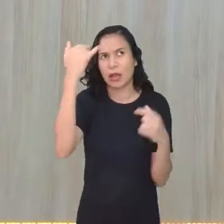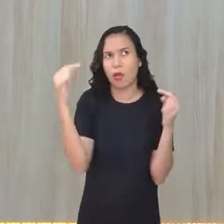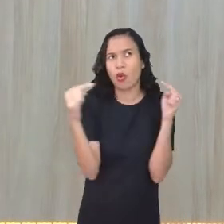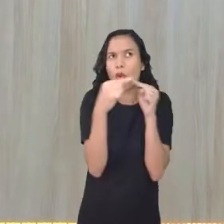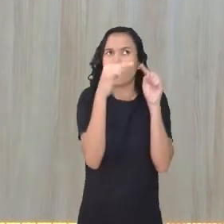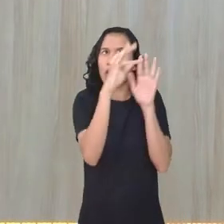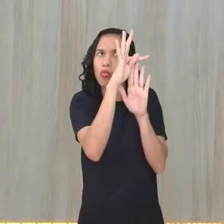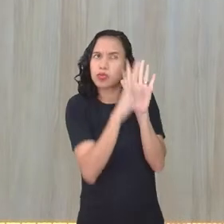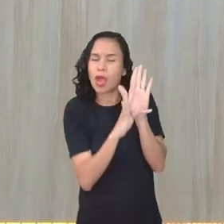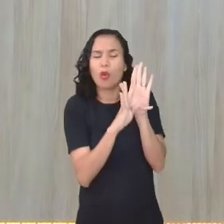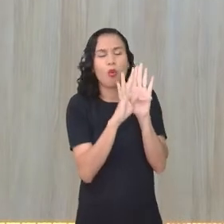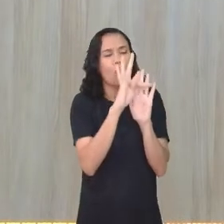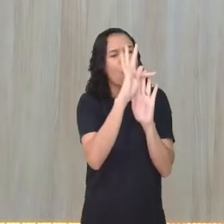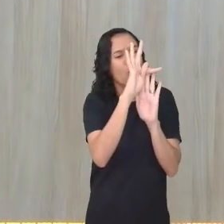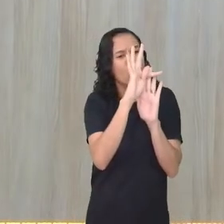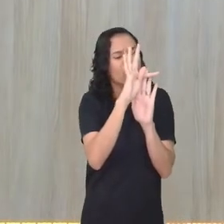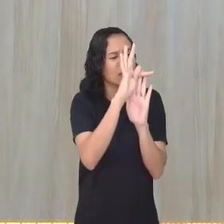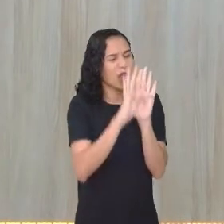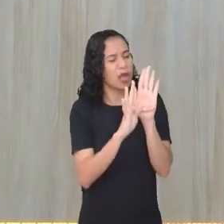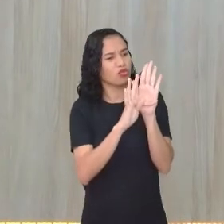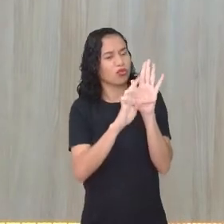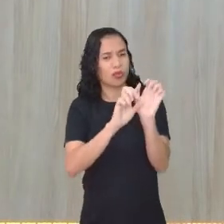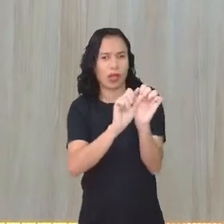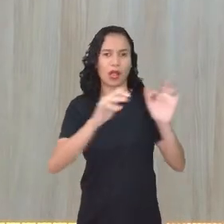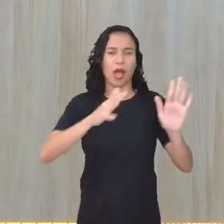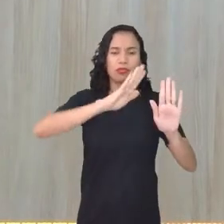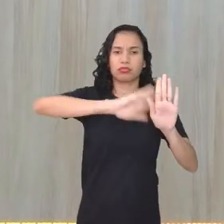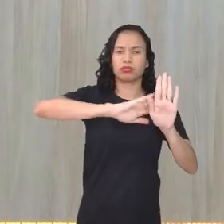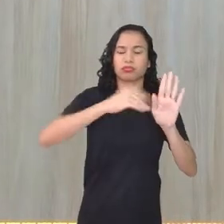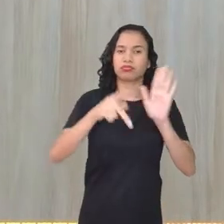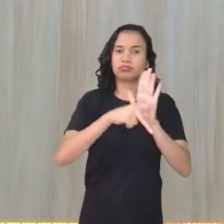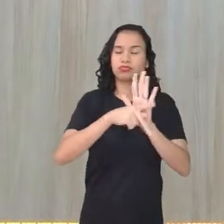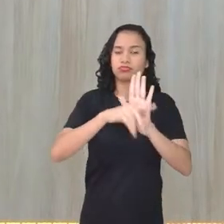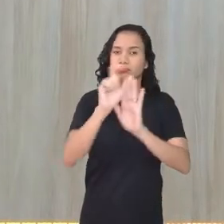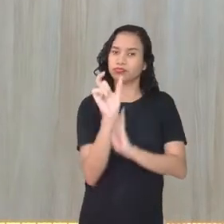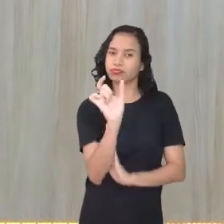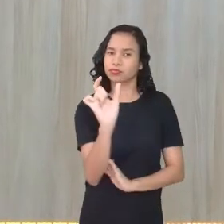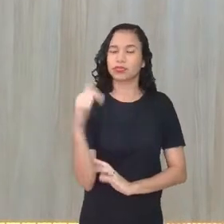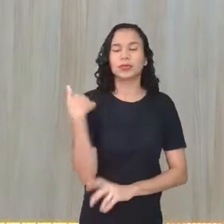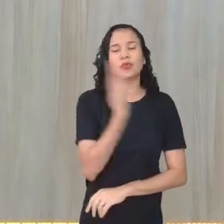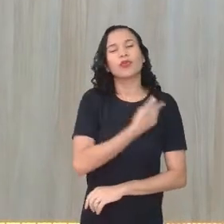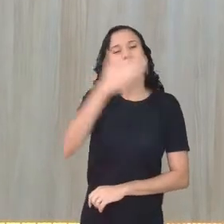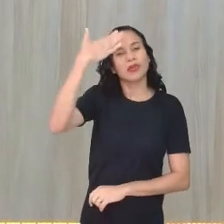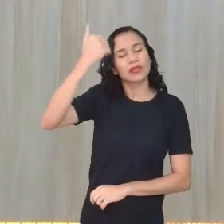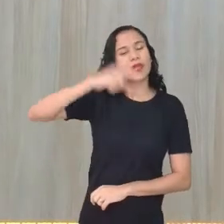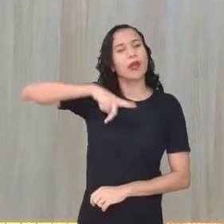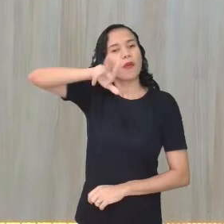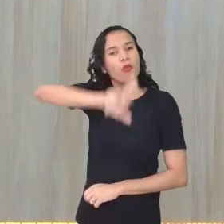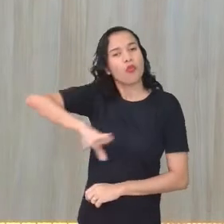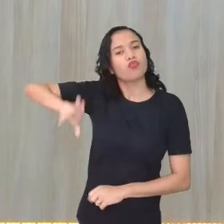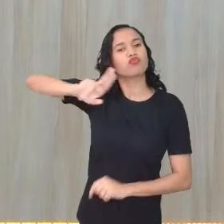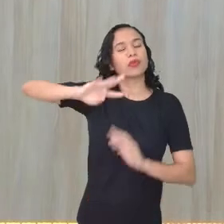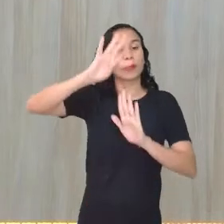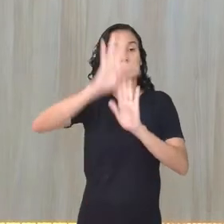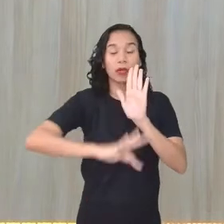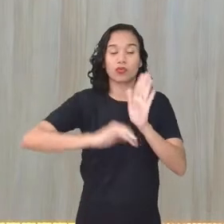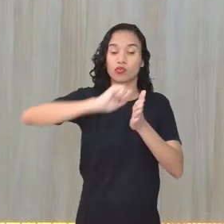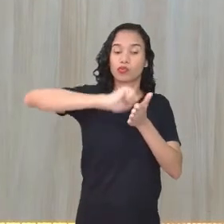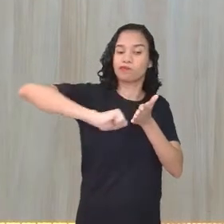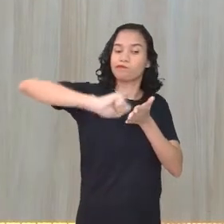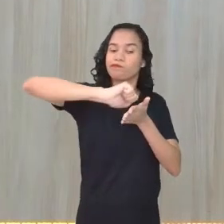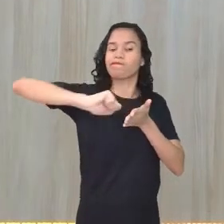porque o texto está implícito na palavra, né? Então a gente sabe que vai ter esse recurso aí da